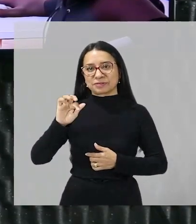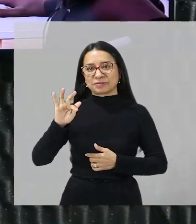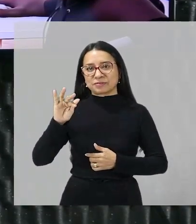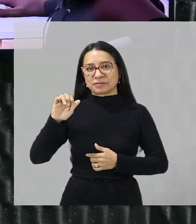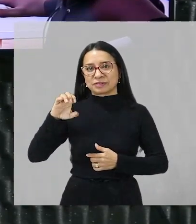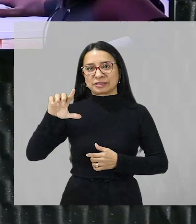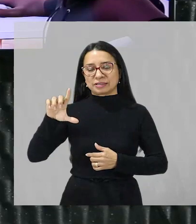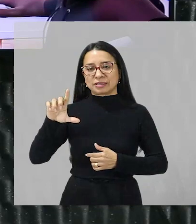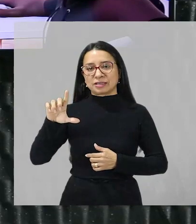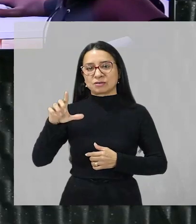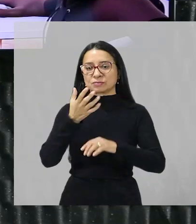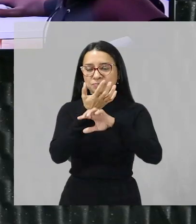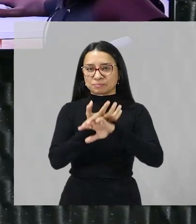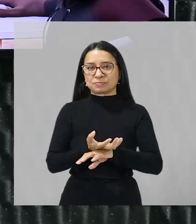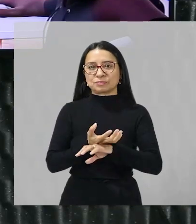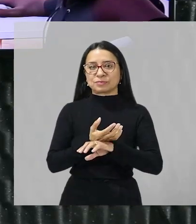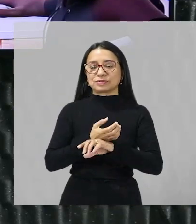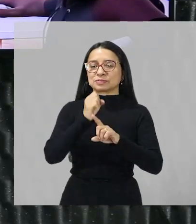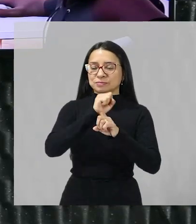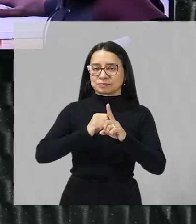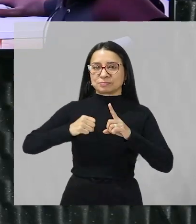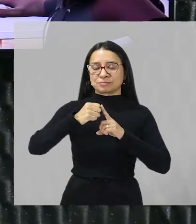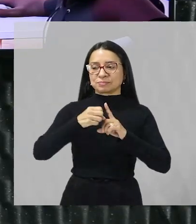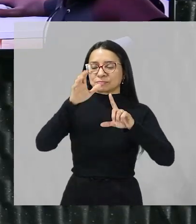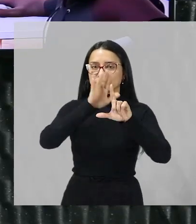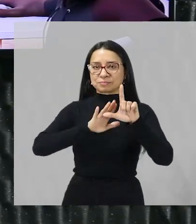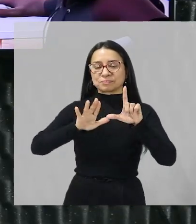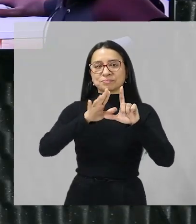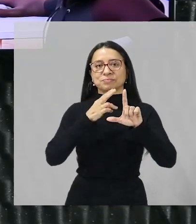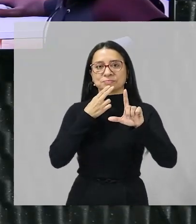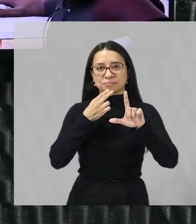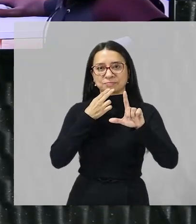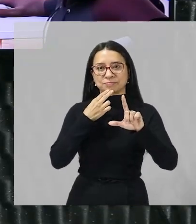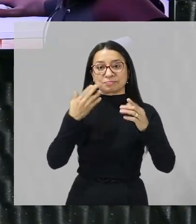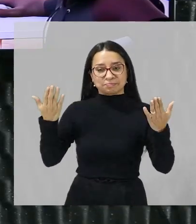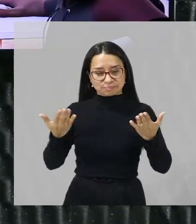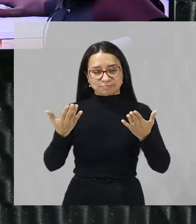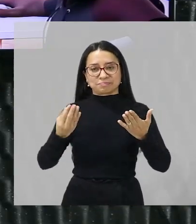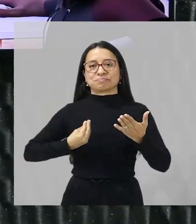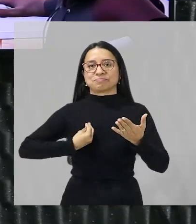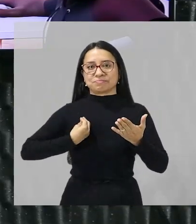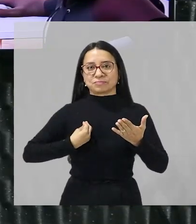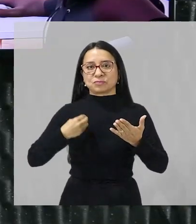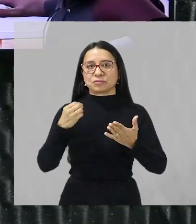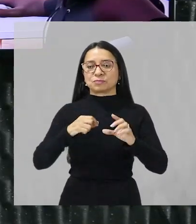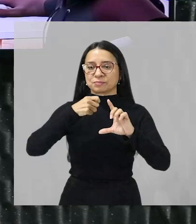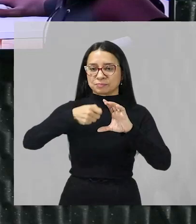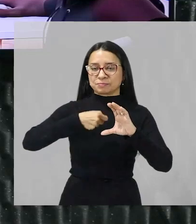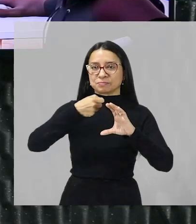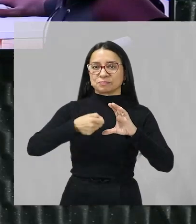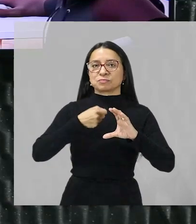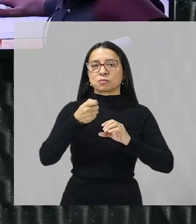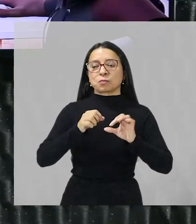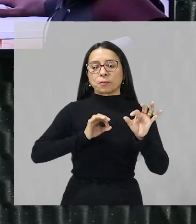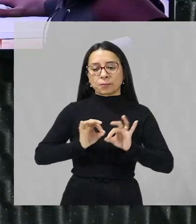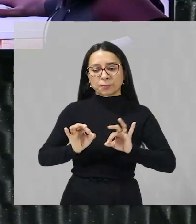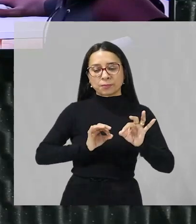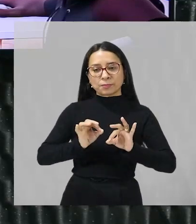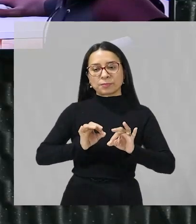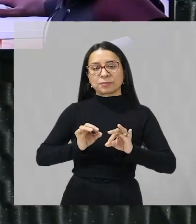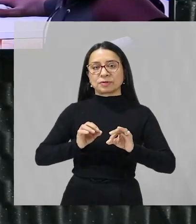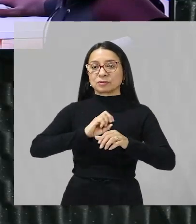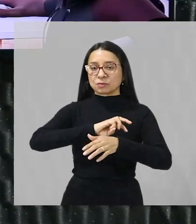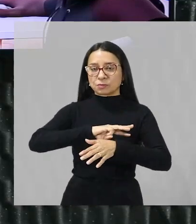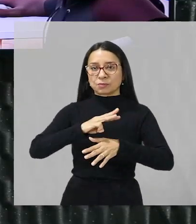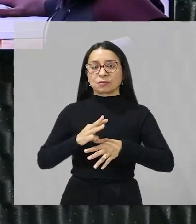uma videoaula de Sociologia, de mais um assunto também que, vez por outra, aparece aí no vestibular. Então, ó, já fica atento, fica